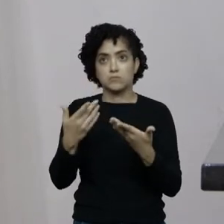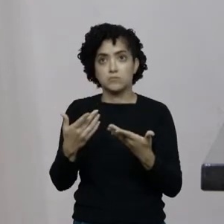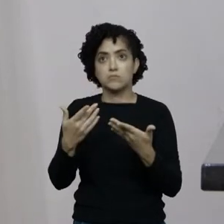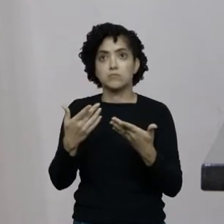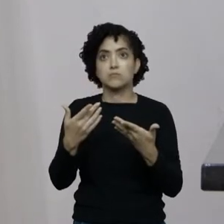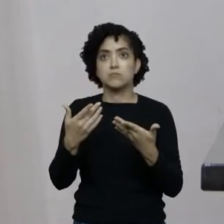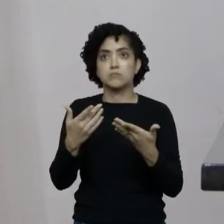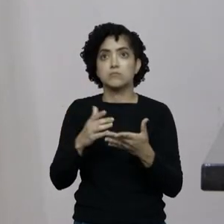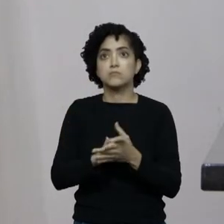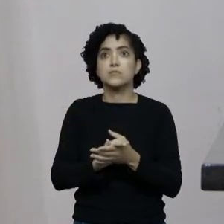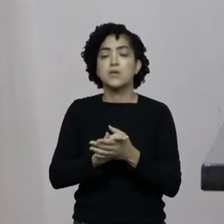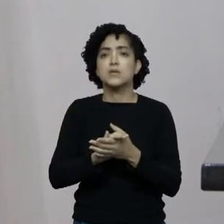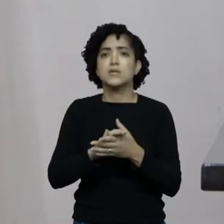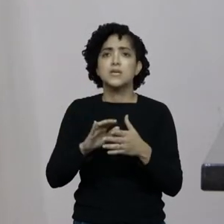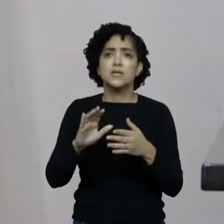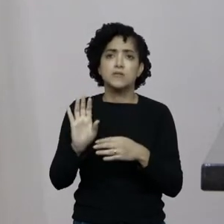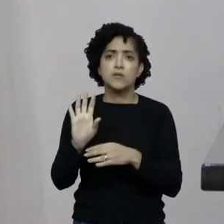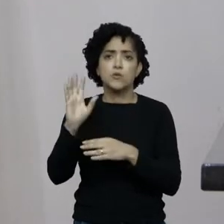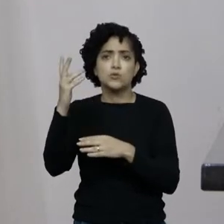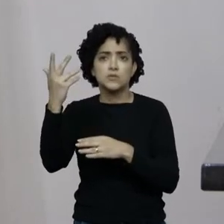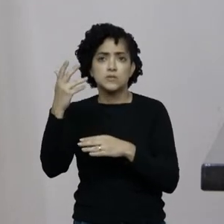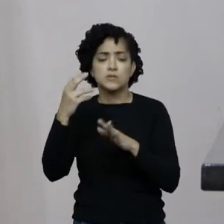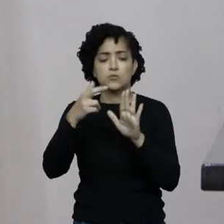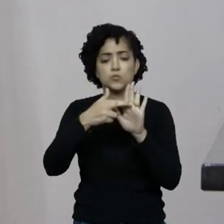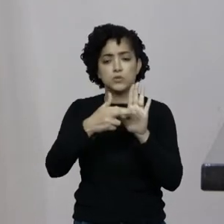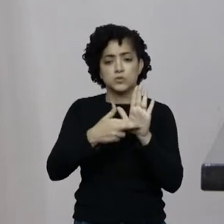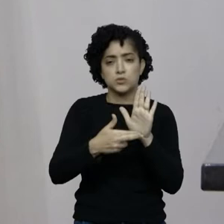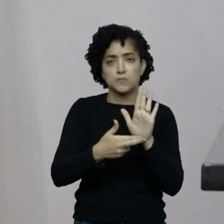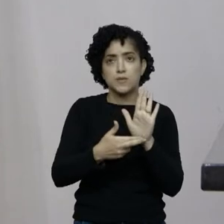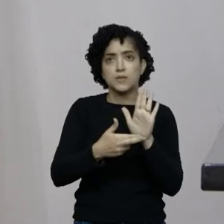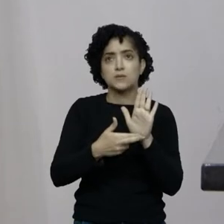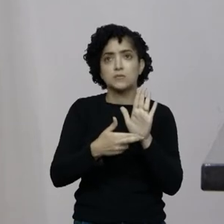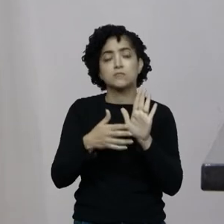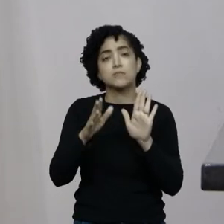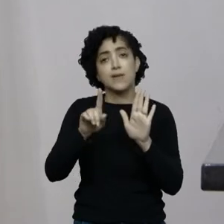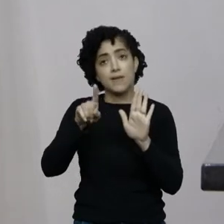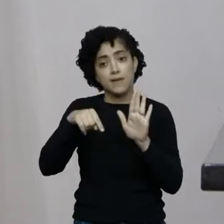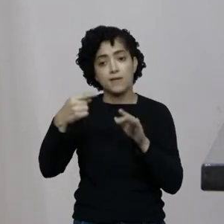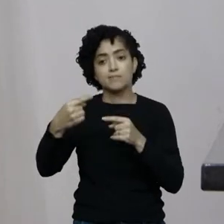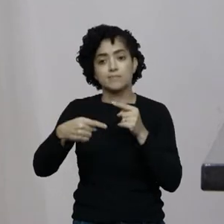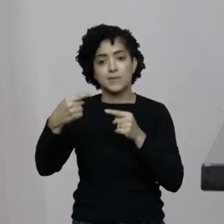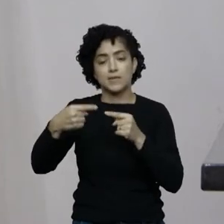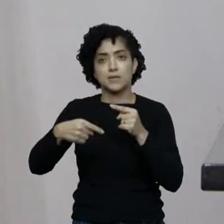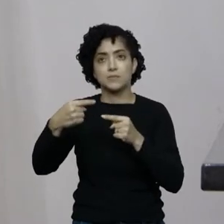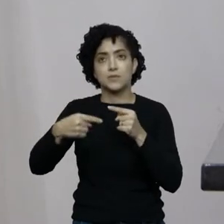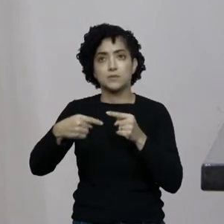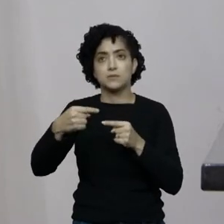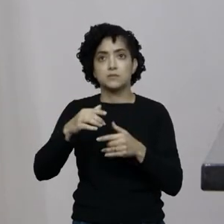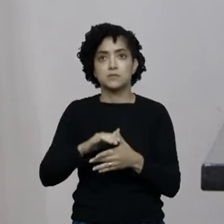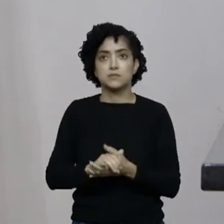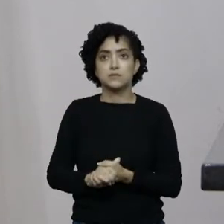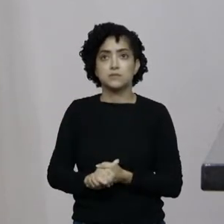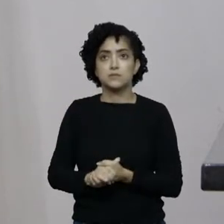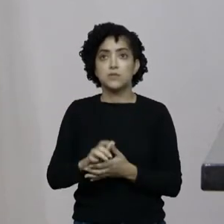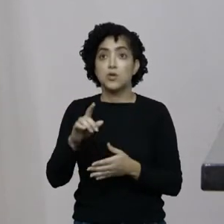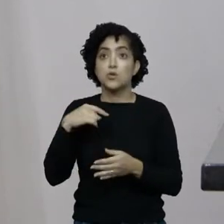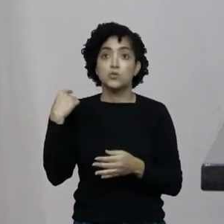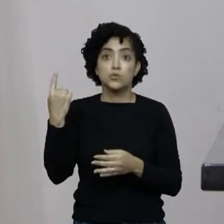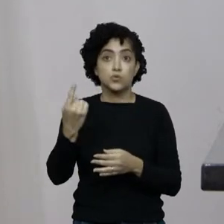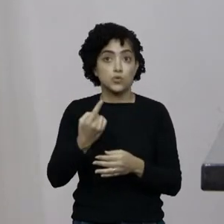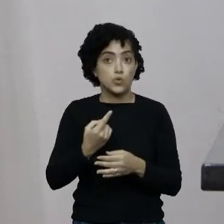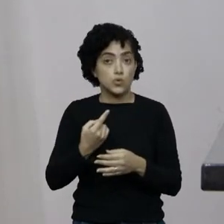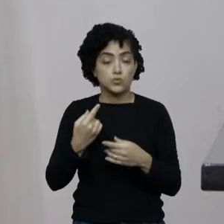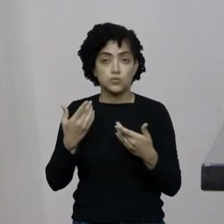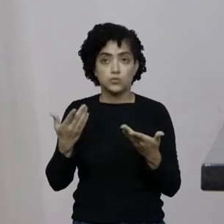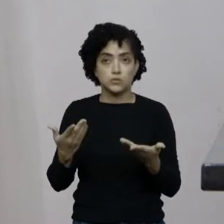aqui acontecidas aqui E regimentais isso é Parlamento a nós todos estamos